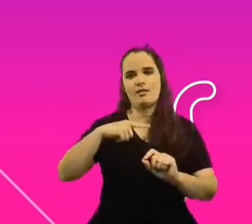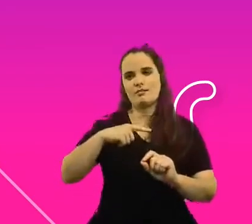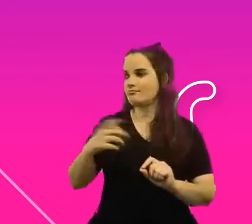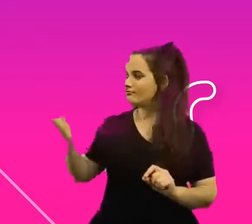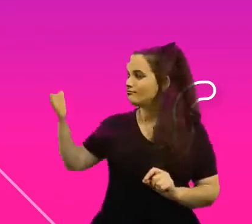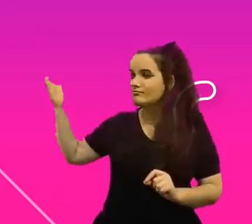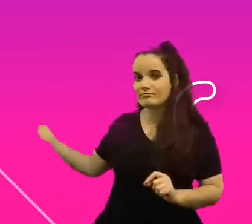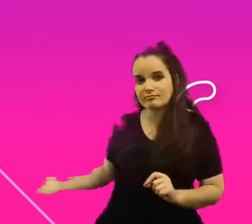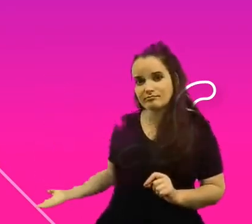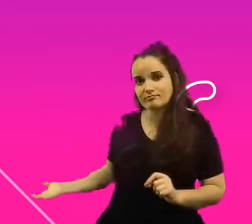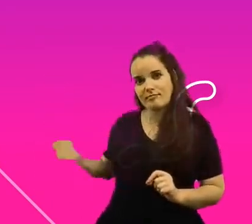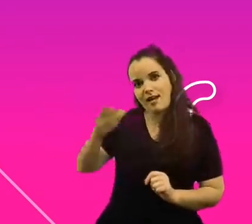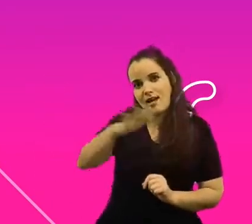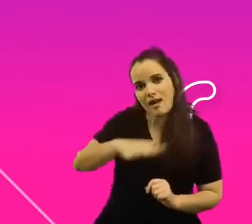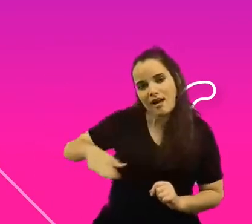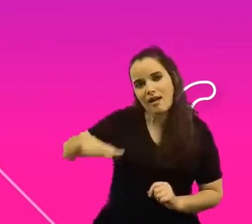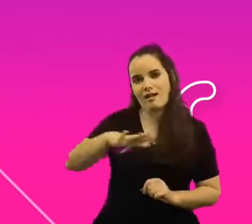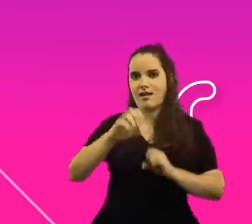esse